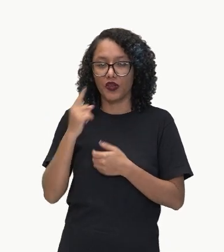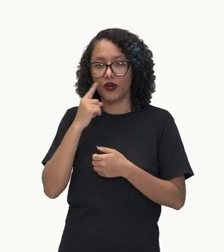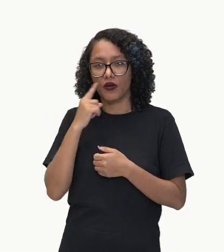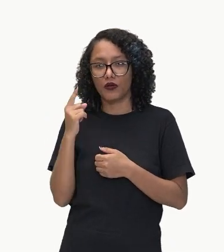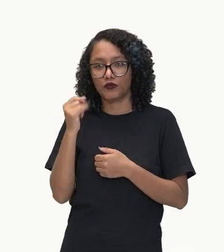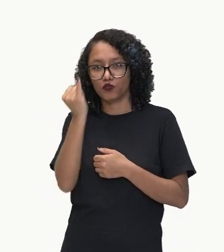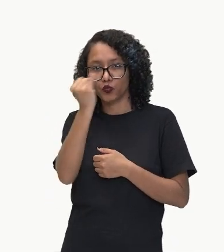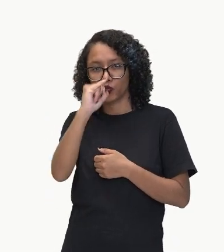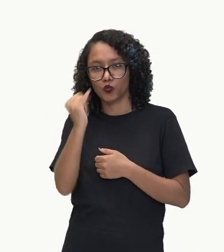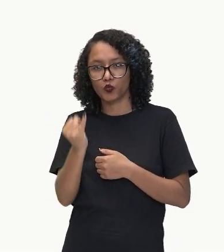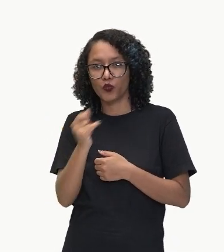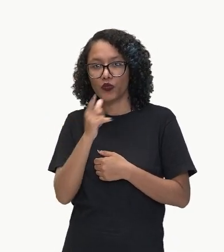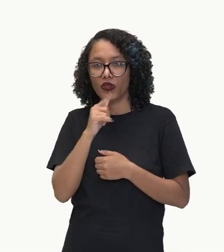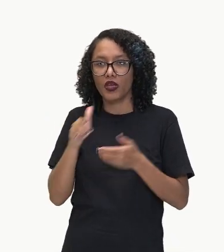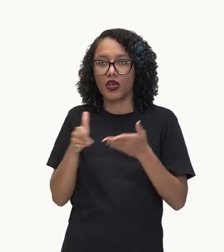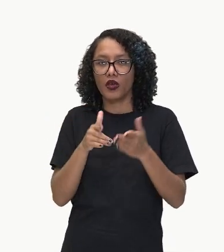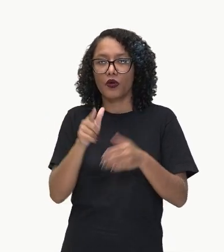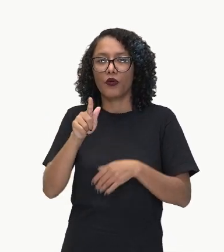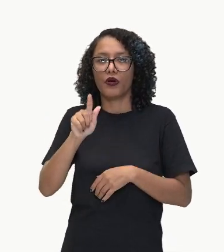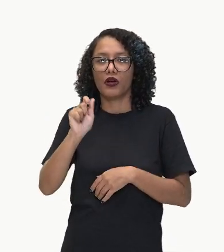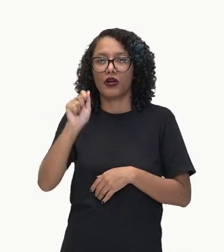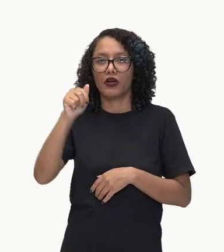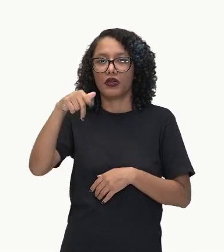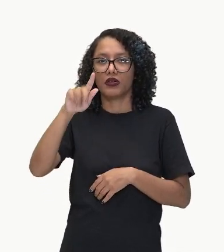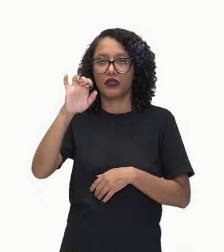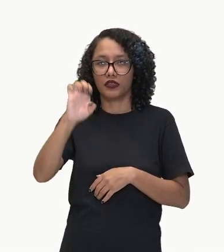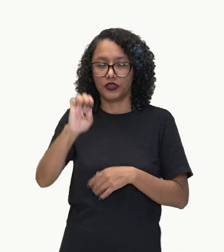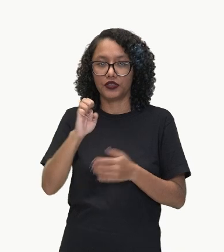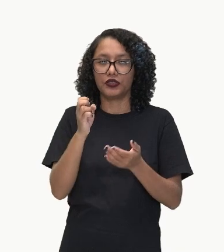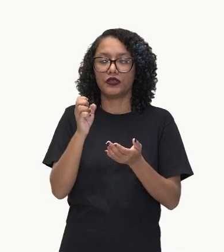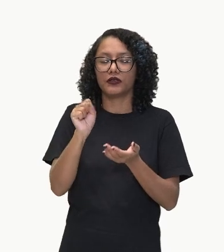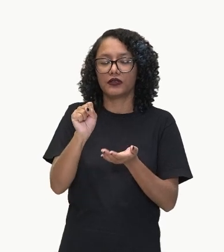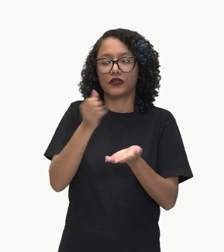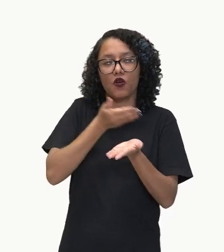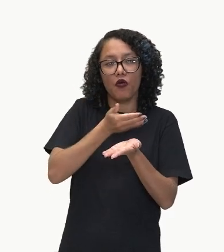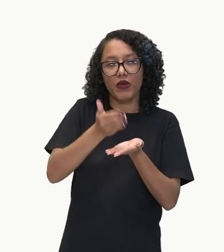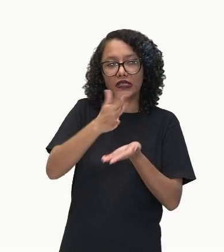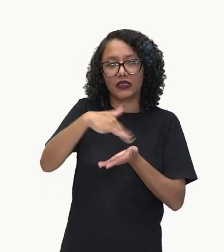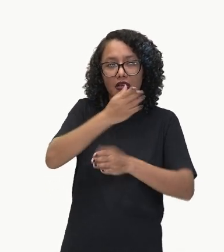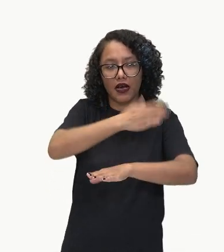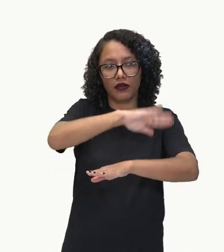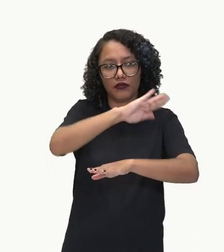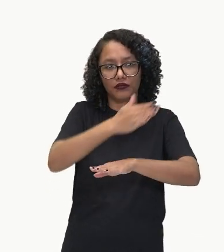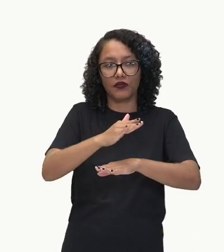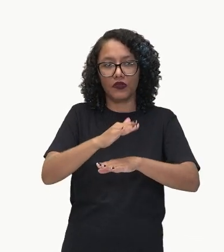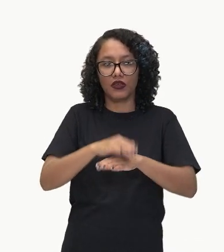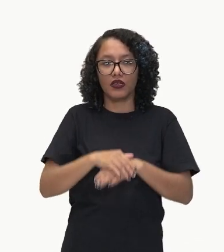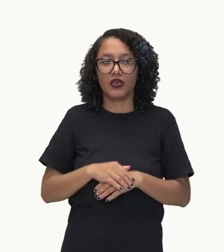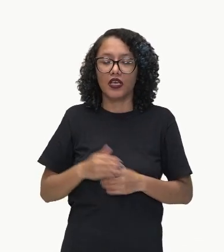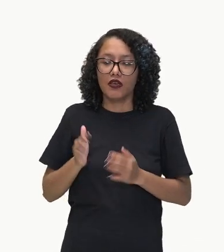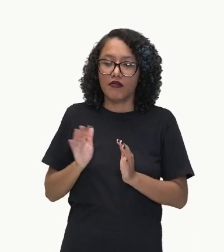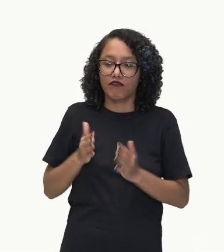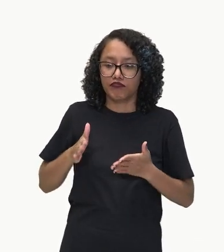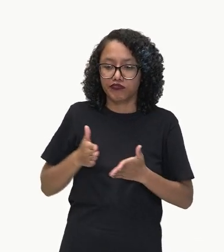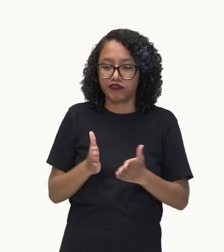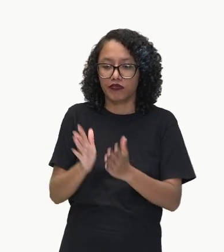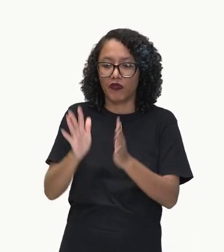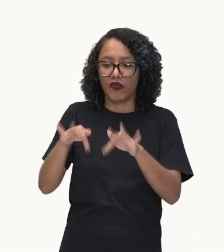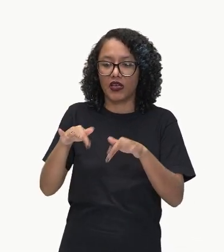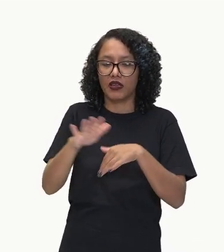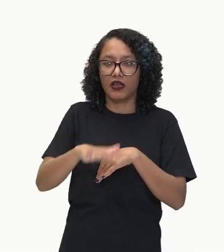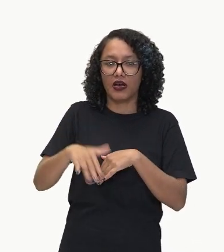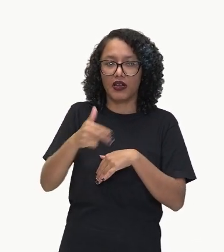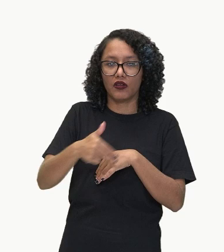que vai correr para cá dessa direção, nascendo no Himalaia e correndo aí para desaguar a nordeste do